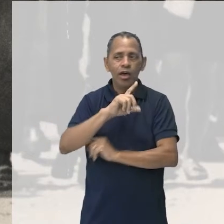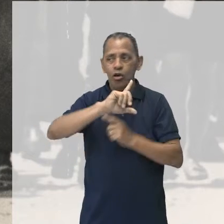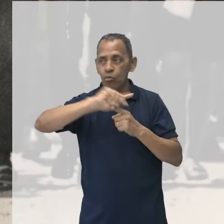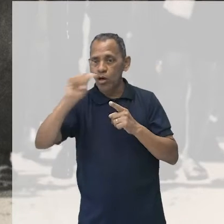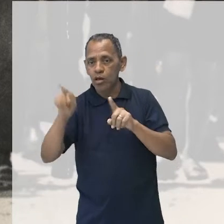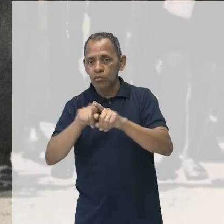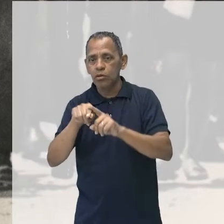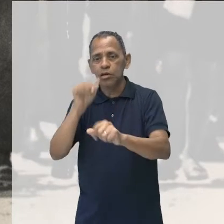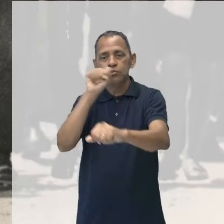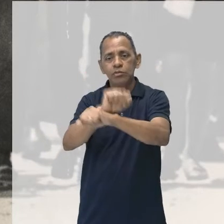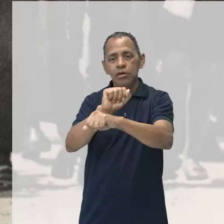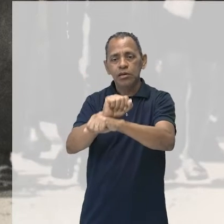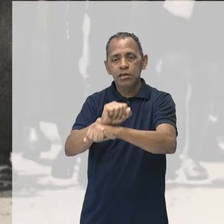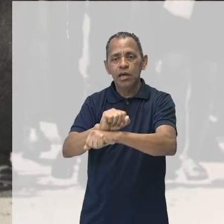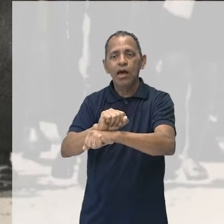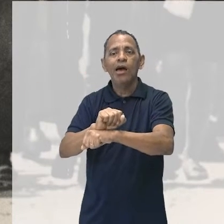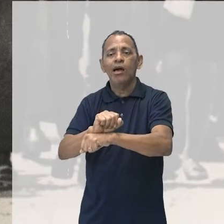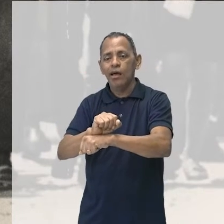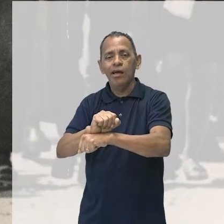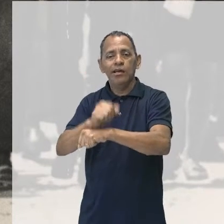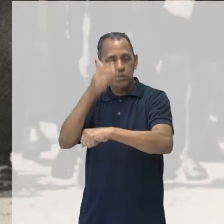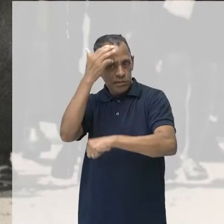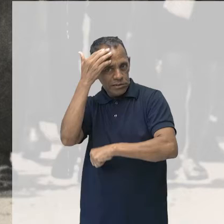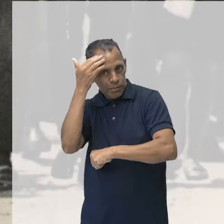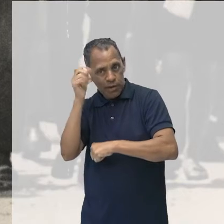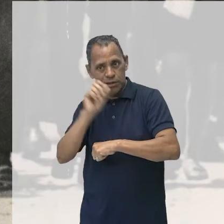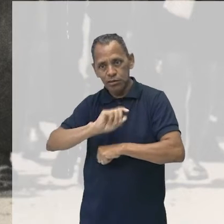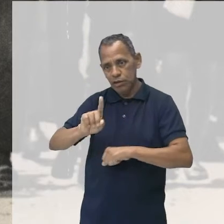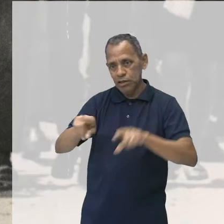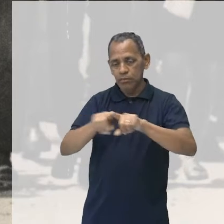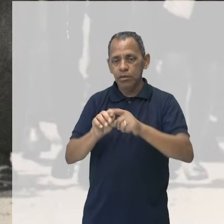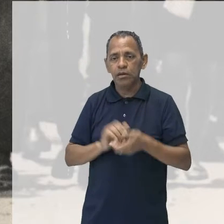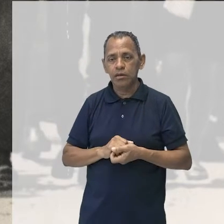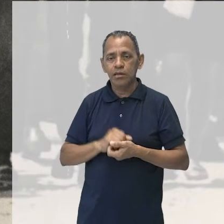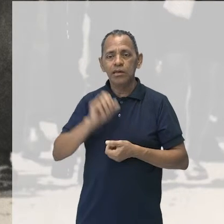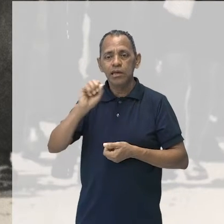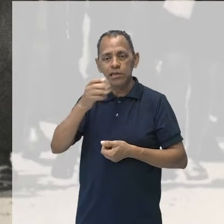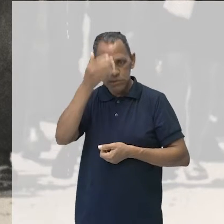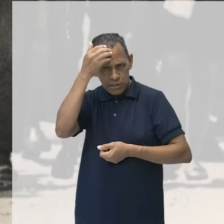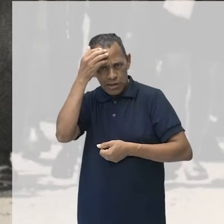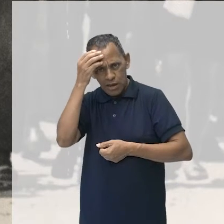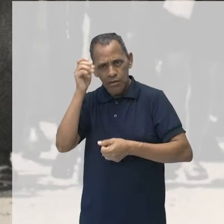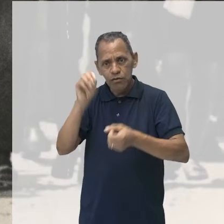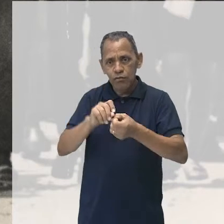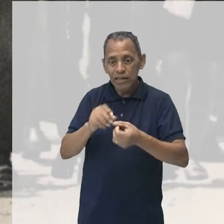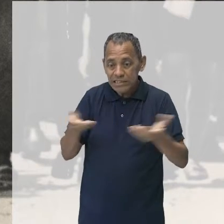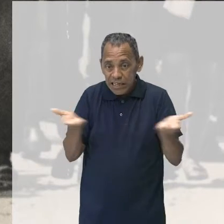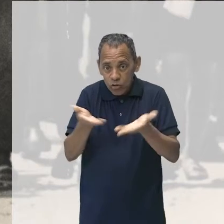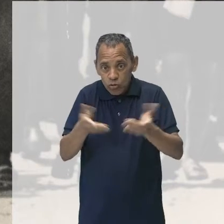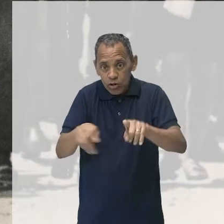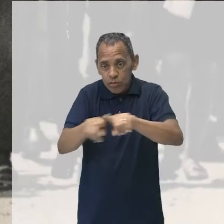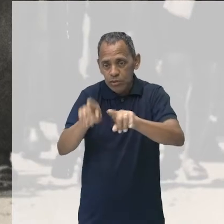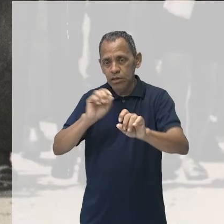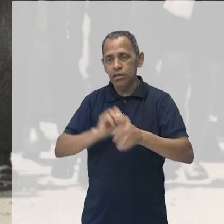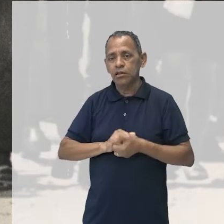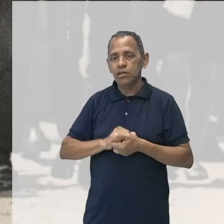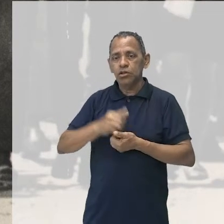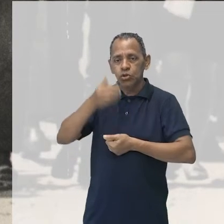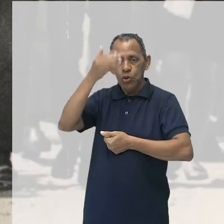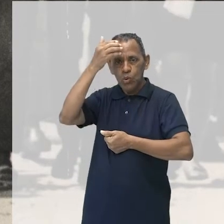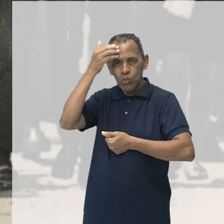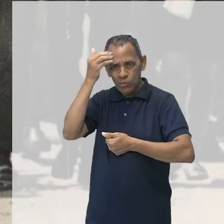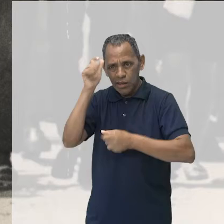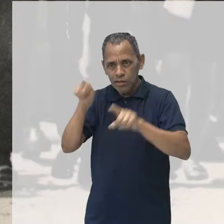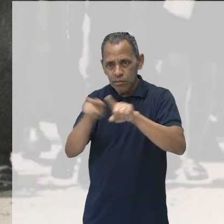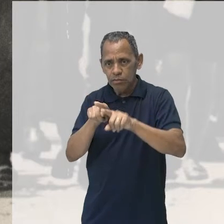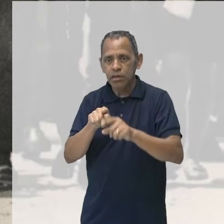é saber. Quem sabe faz a hora, não espera acontecer. Bem, vamos embora, que esperar não